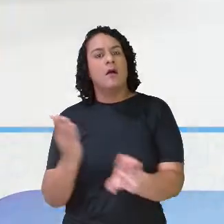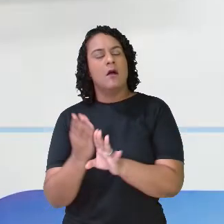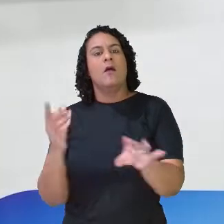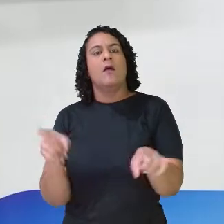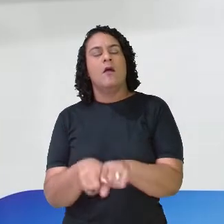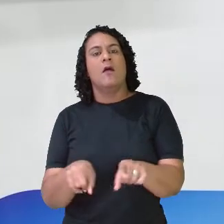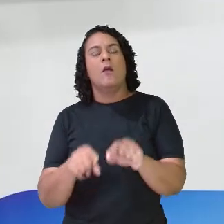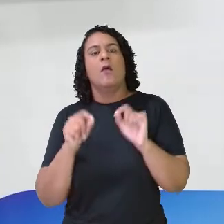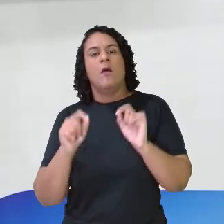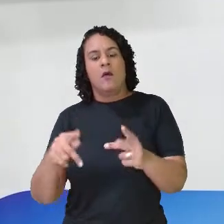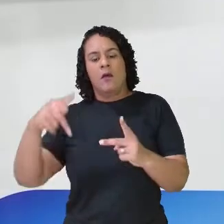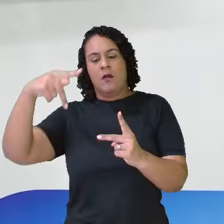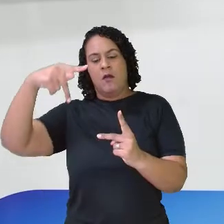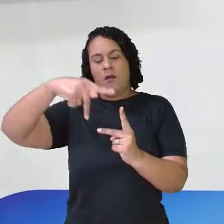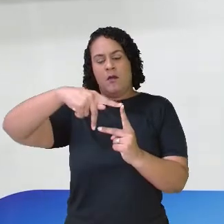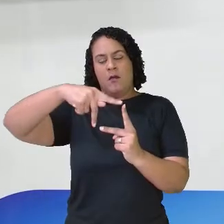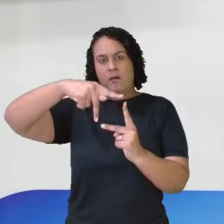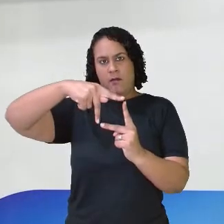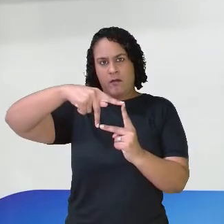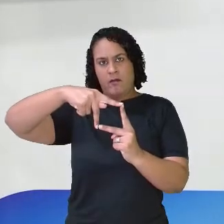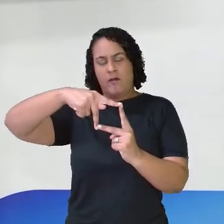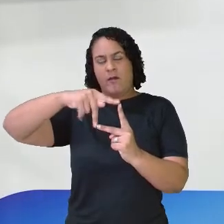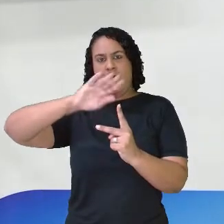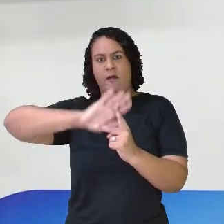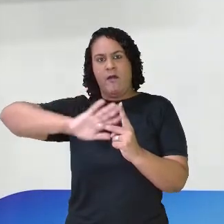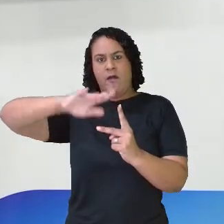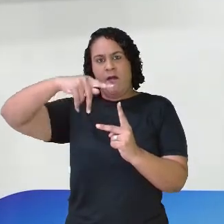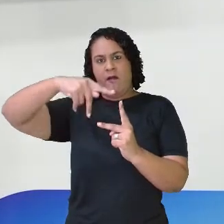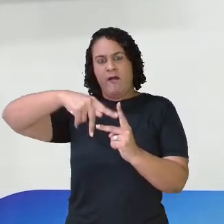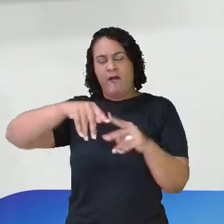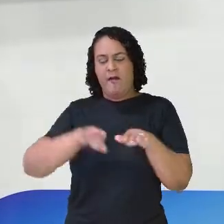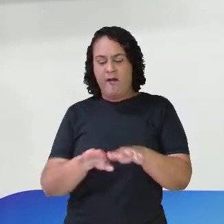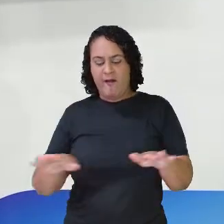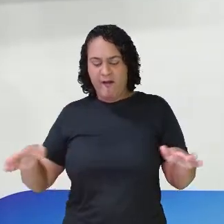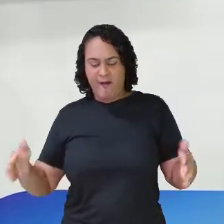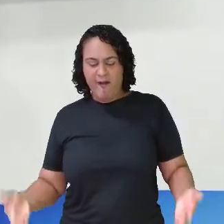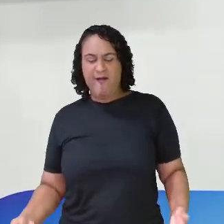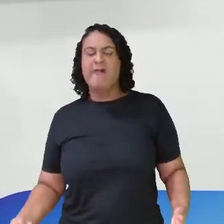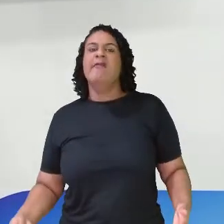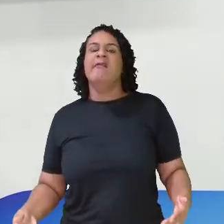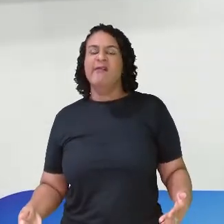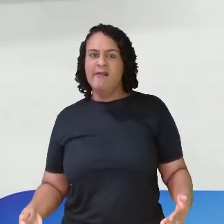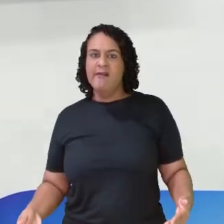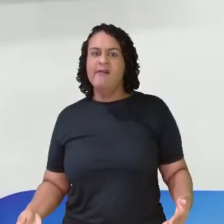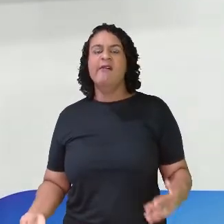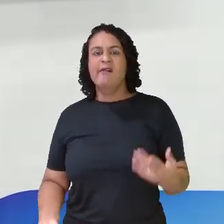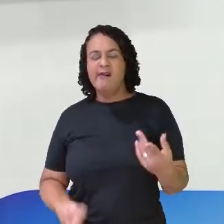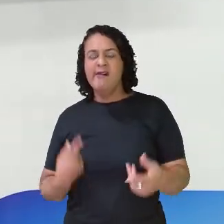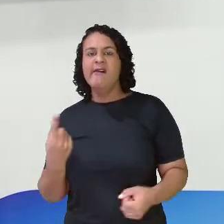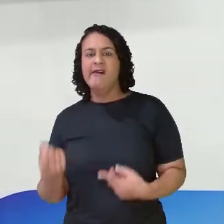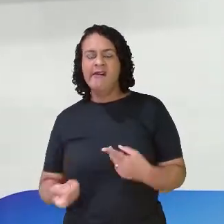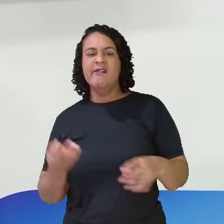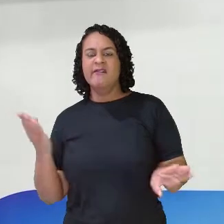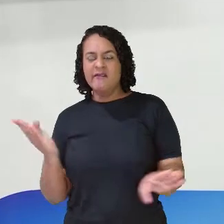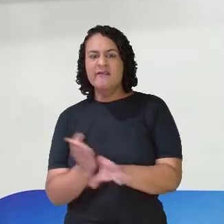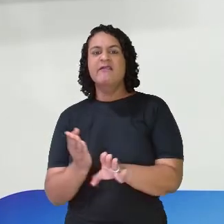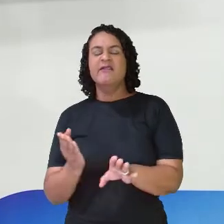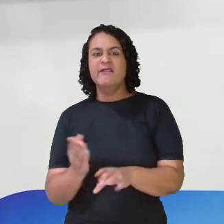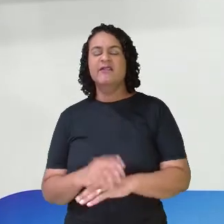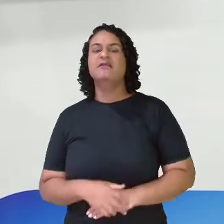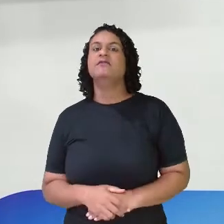um quadrado, uma forma geométrica plana numa mesa. A gente encontra também